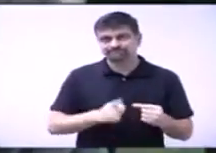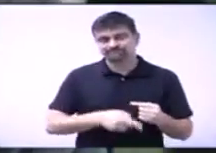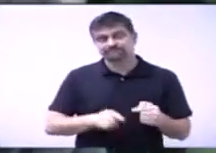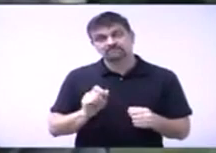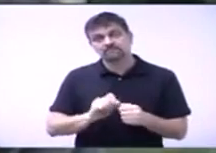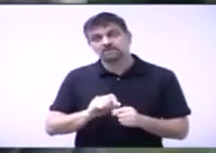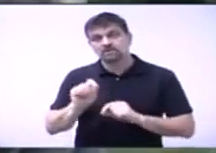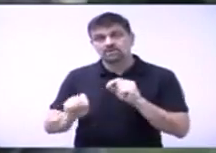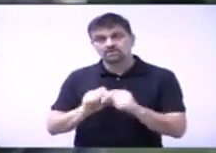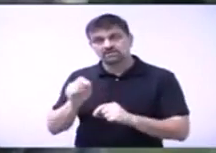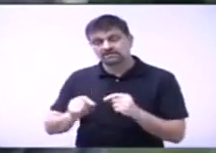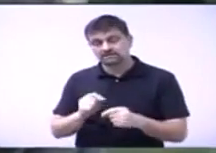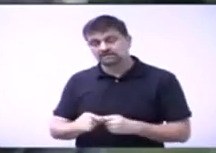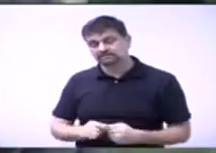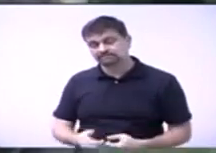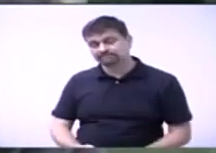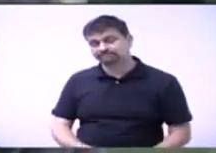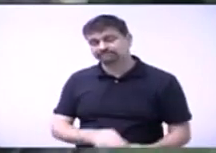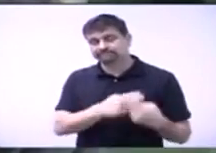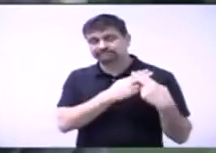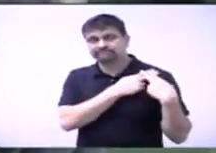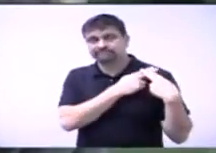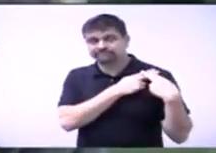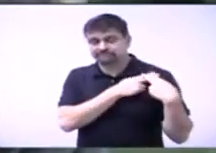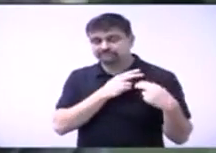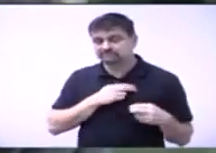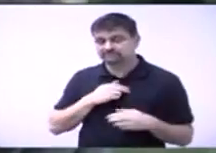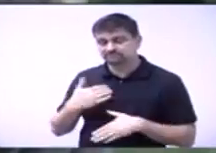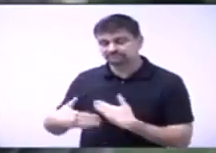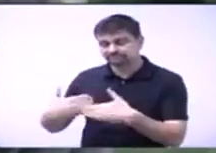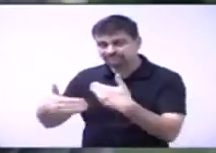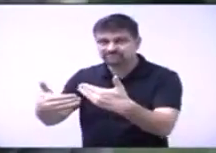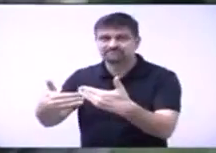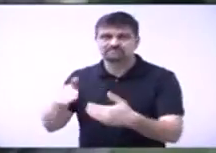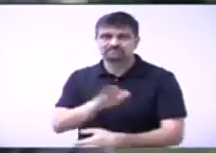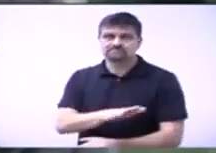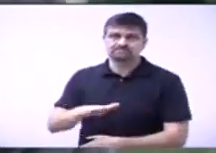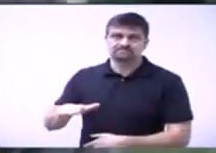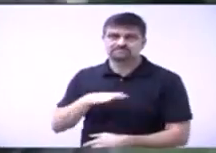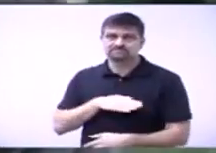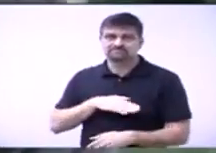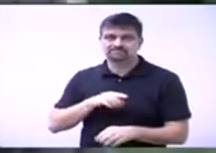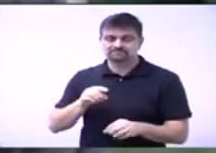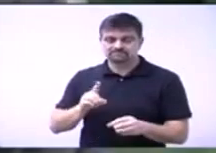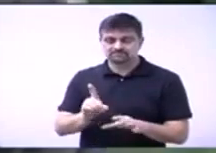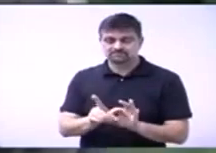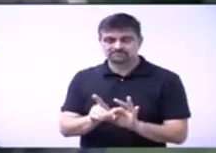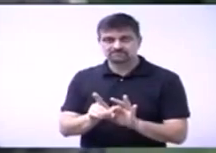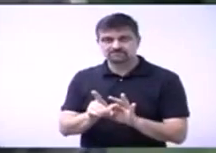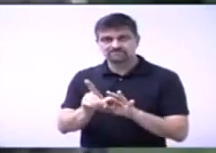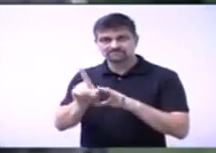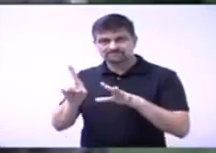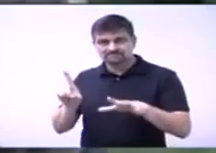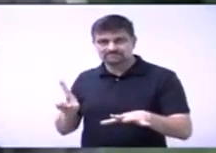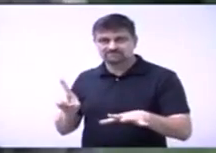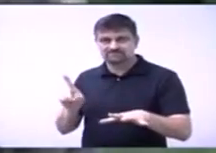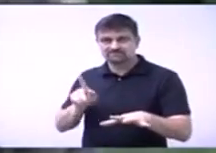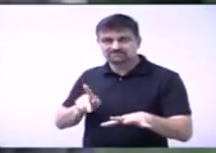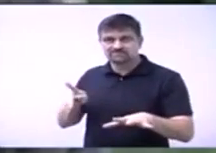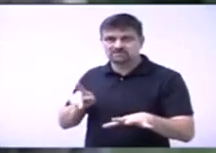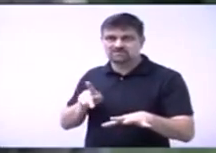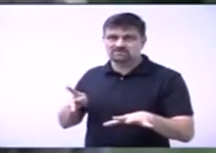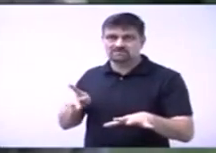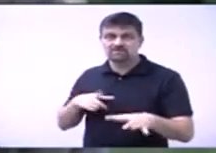de certa maneira, o desenvolvimento desses indivíduos que frequentam a creche. E a Prefeitura de Paulínia